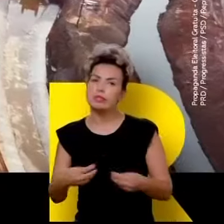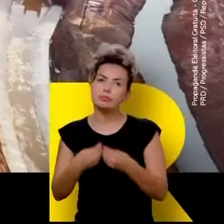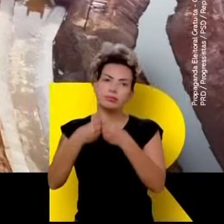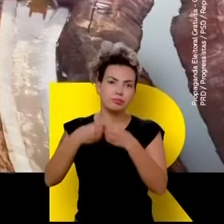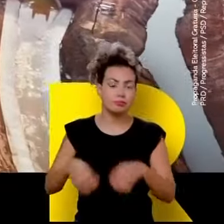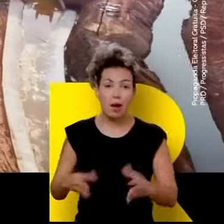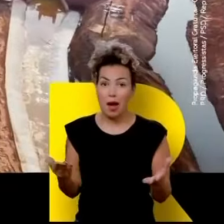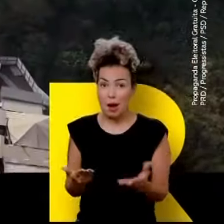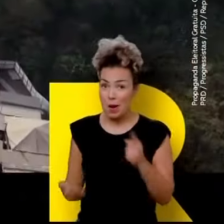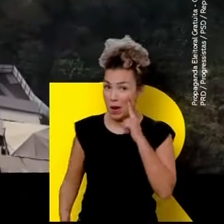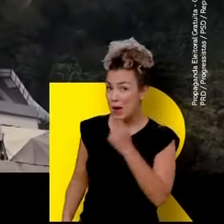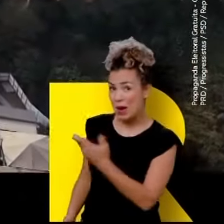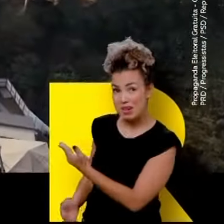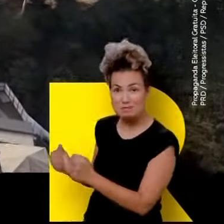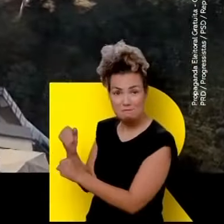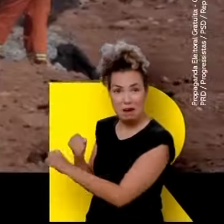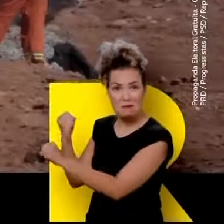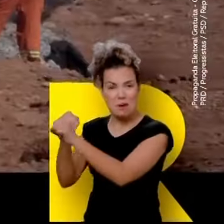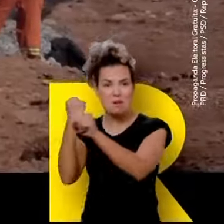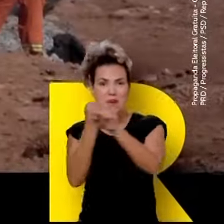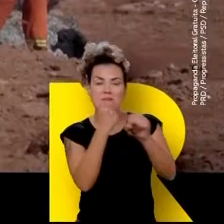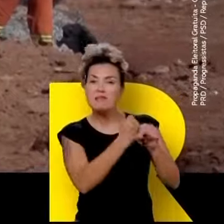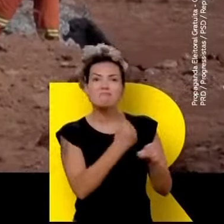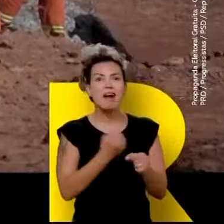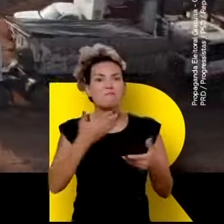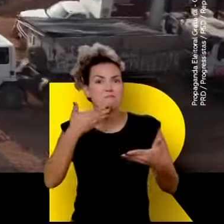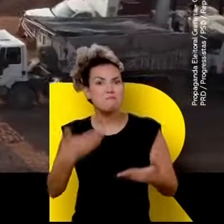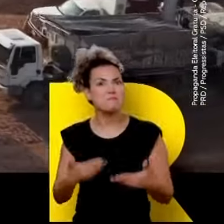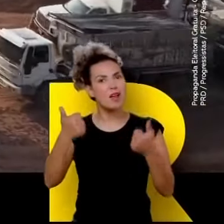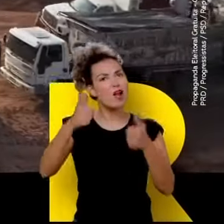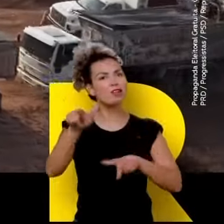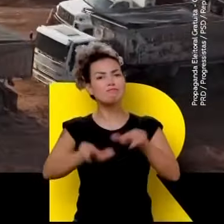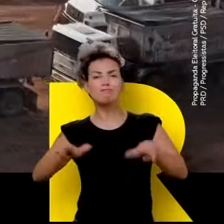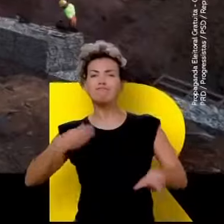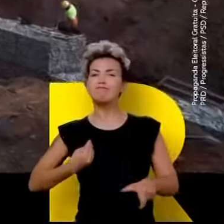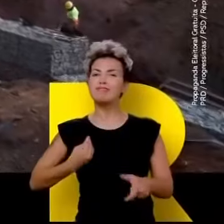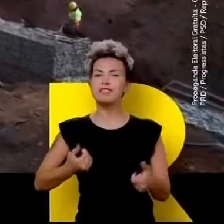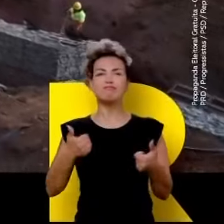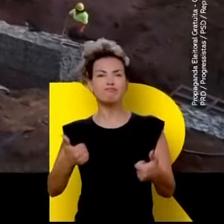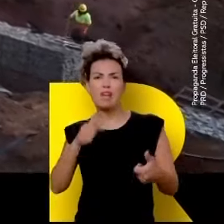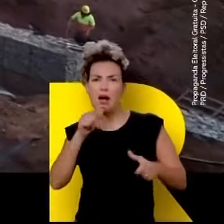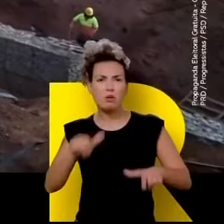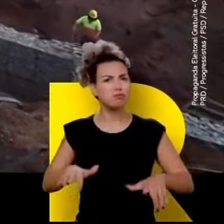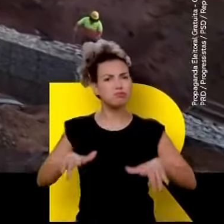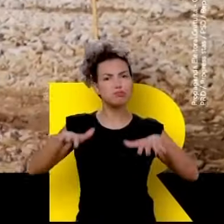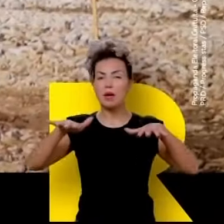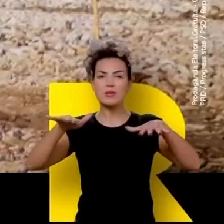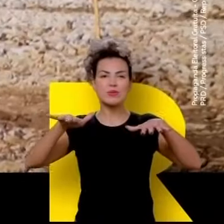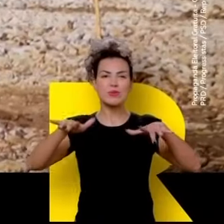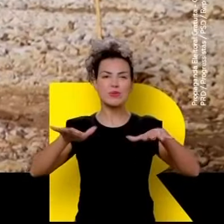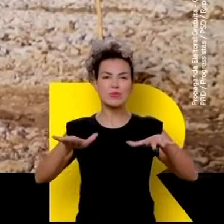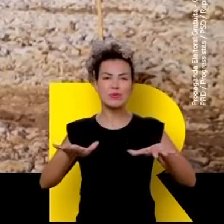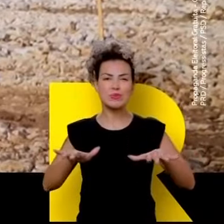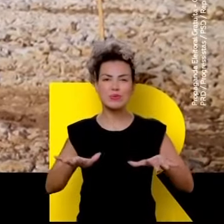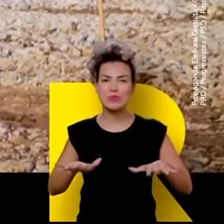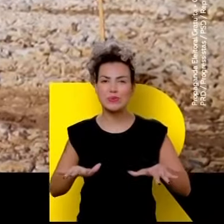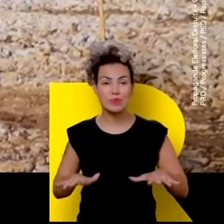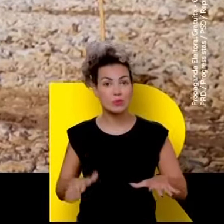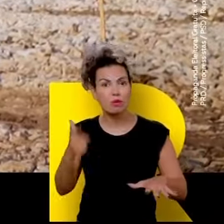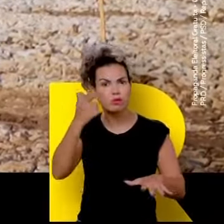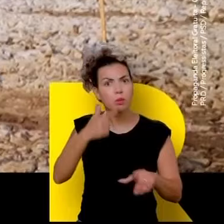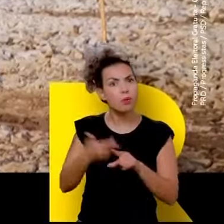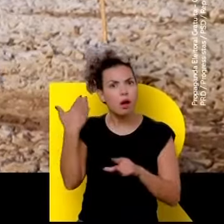enorme. Essa obra vai resolver a vida das pessoas. Vai acabar com esse alagamento e essas enchentes que tinham aqui em